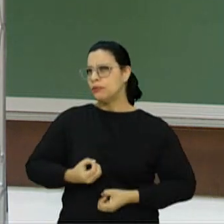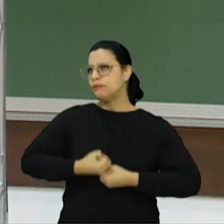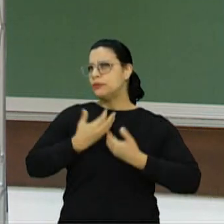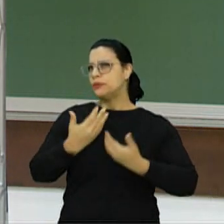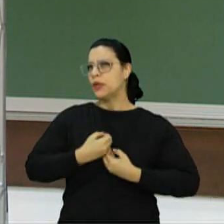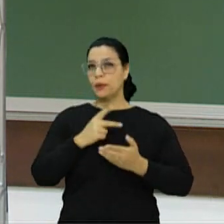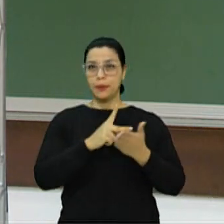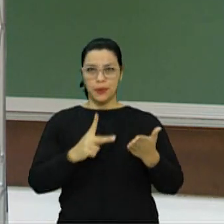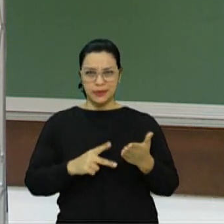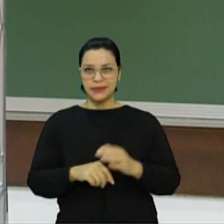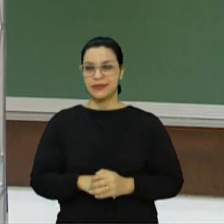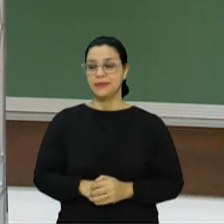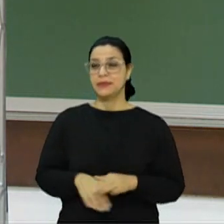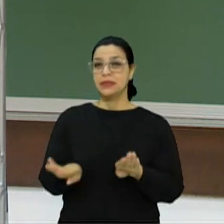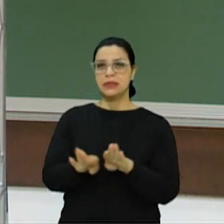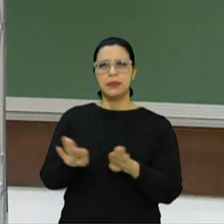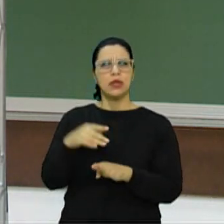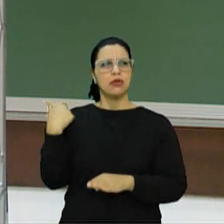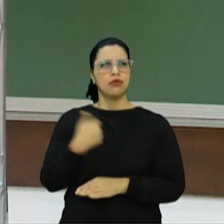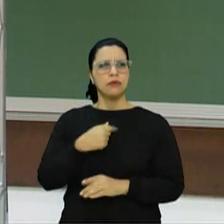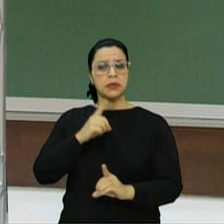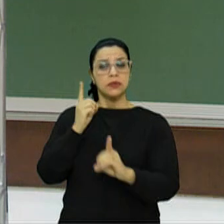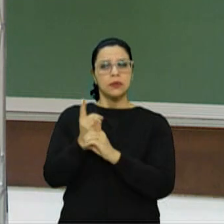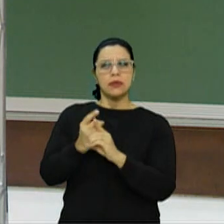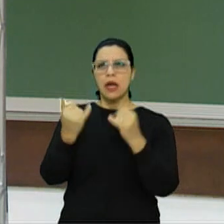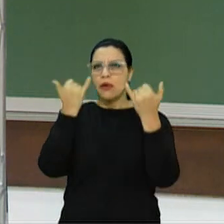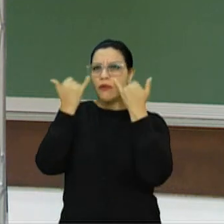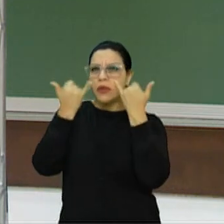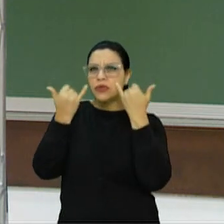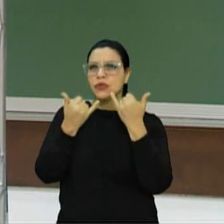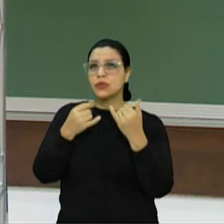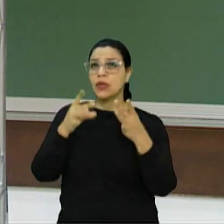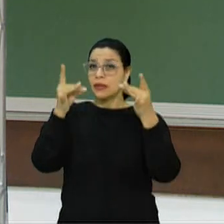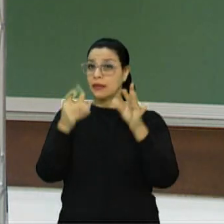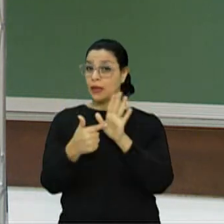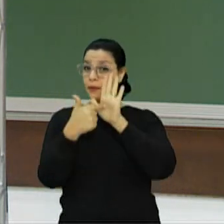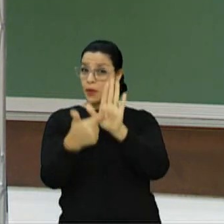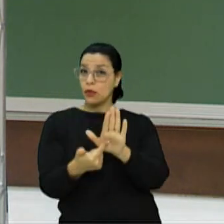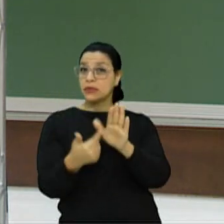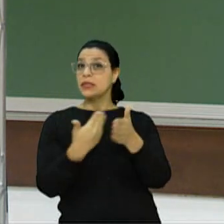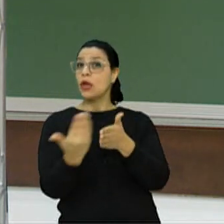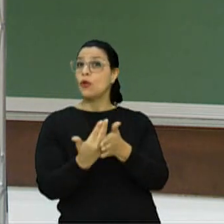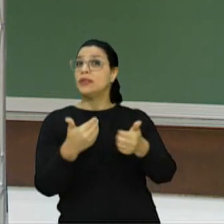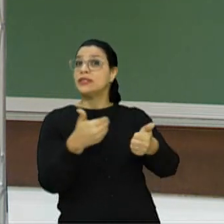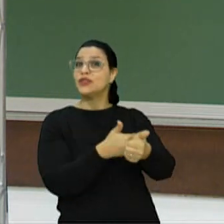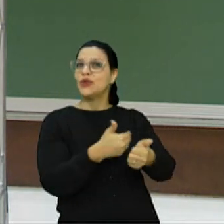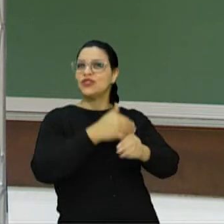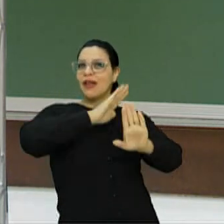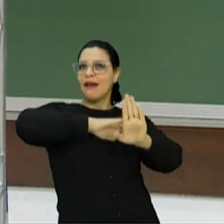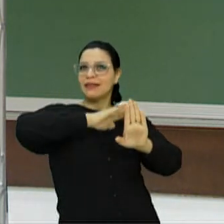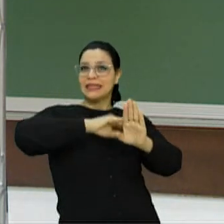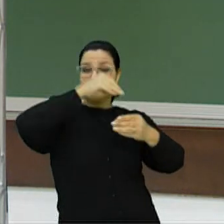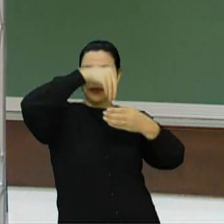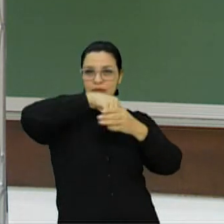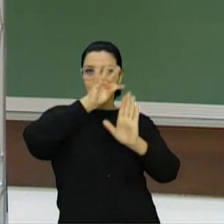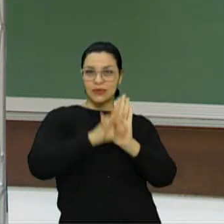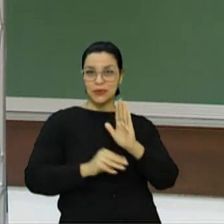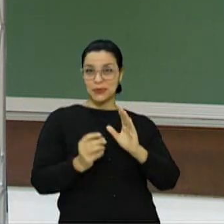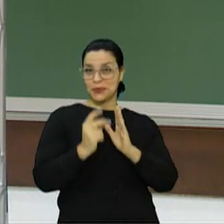poesia, também localizaremos informações explícitas e implícitas dentro de um texto poético,